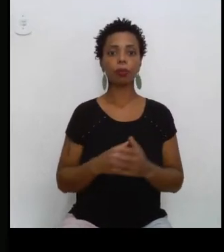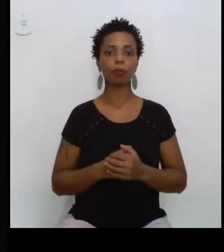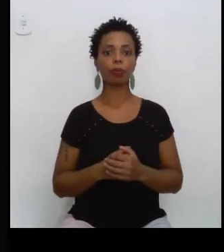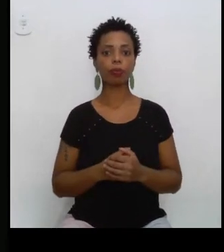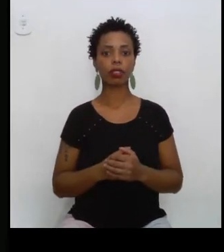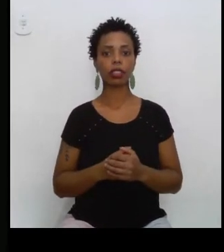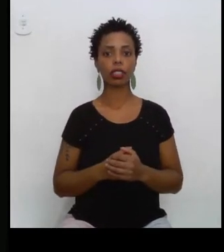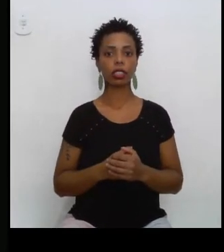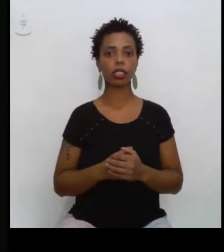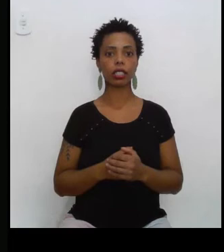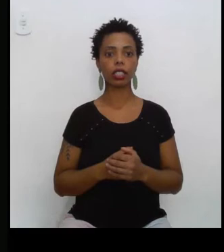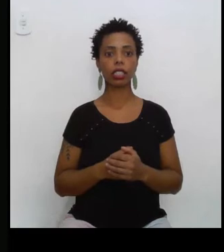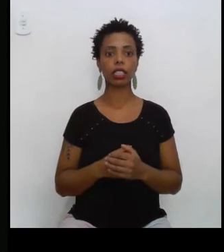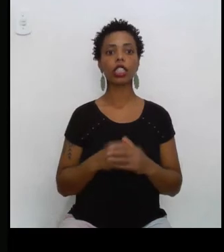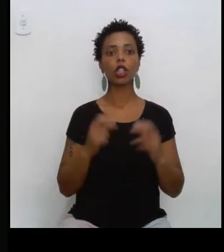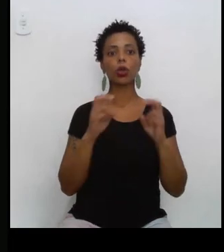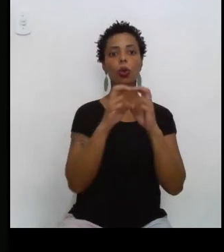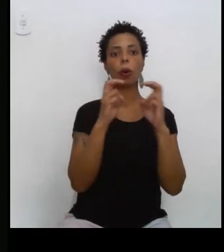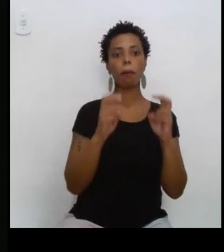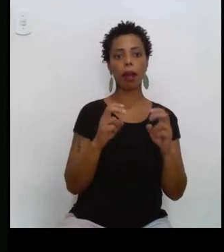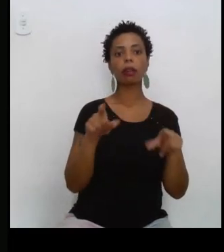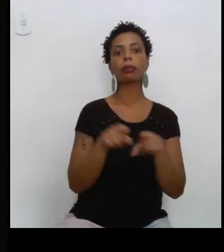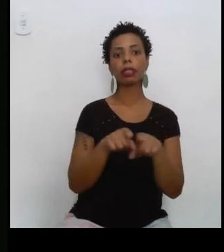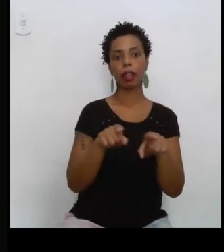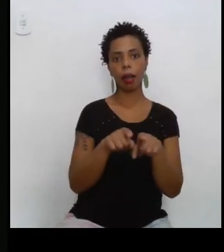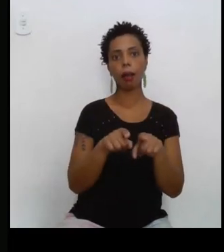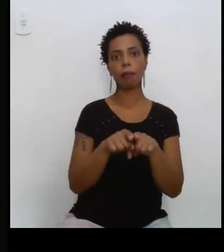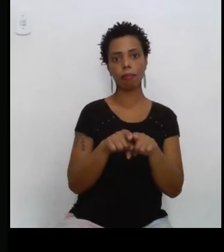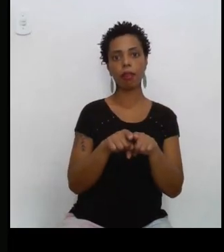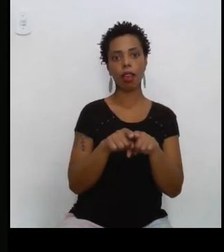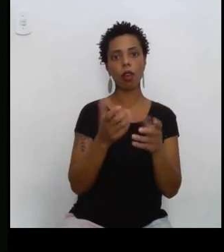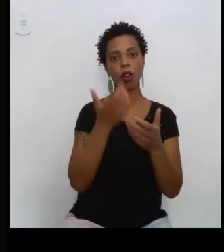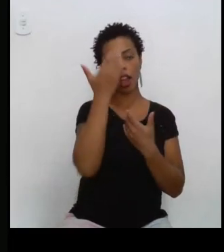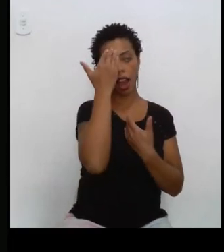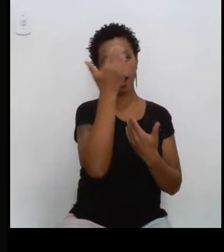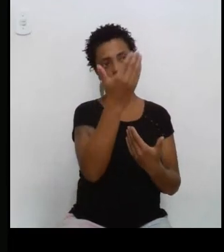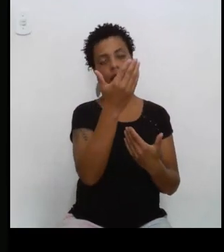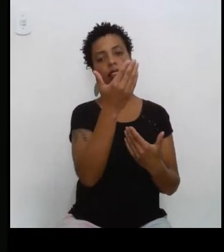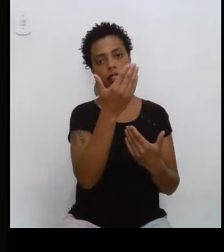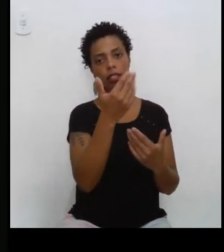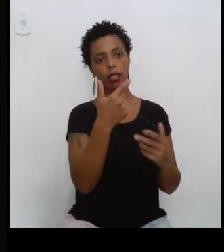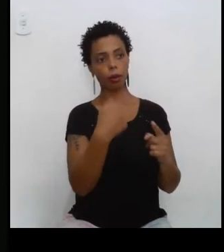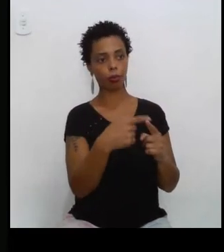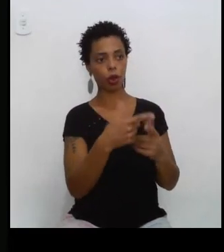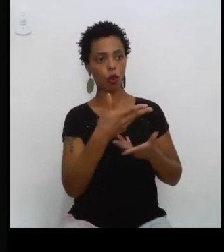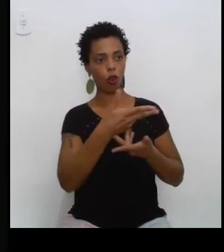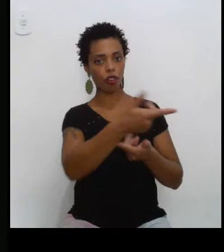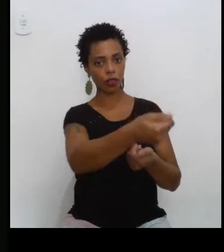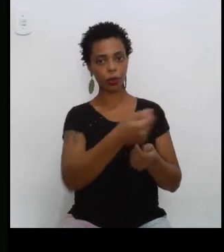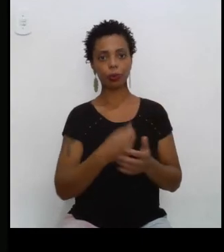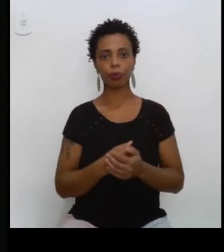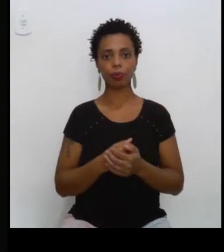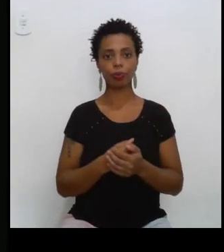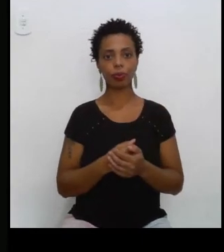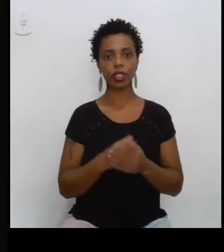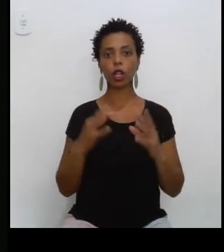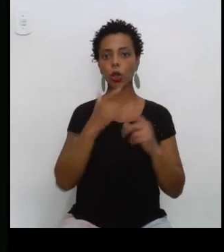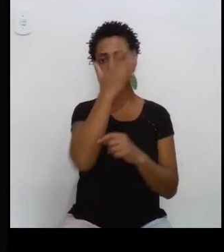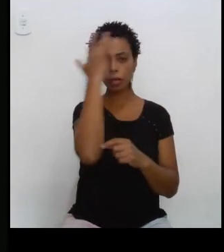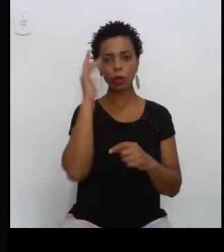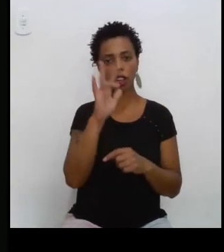o Masp né Adriano também na figura do macho não agradeceu macho e pelo convite queria agradecer todo mundo que tá na mesa também